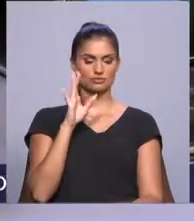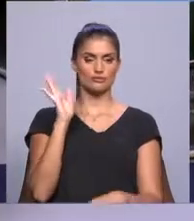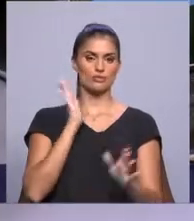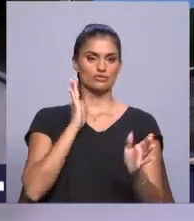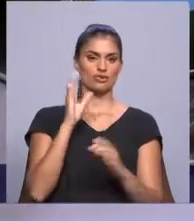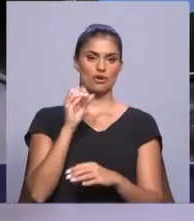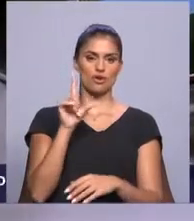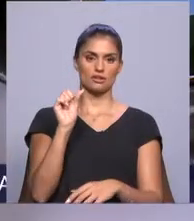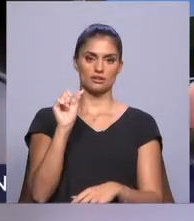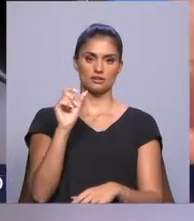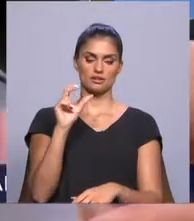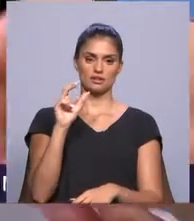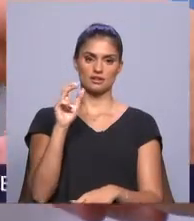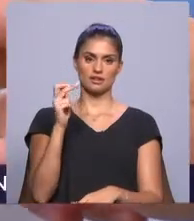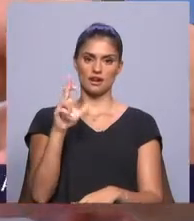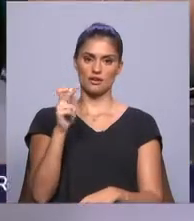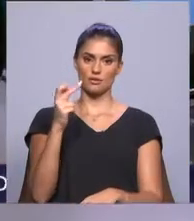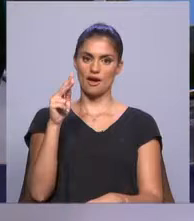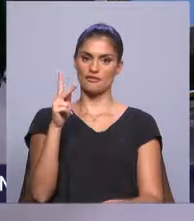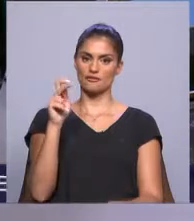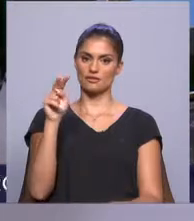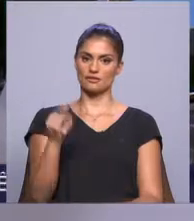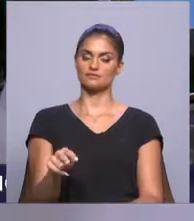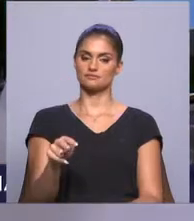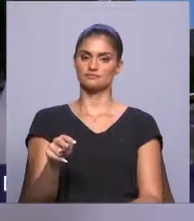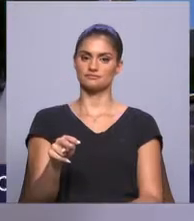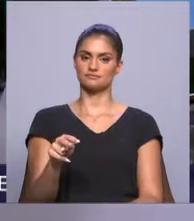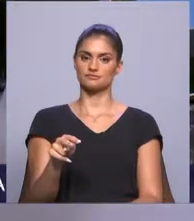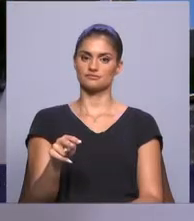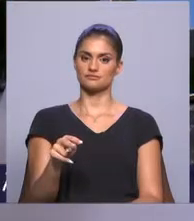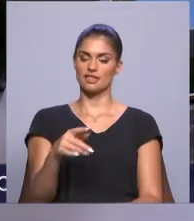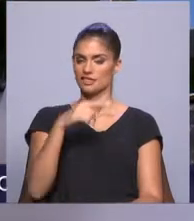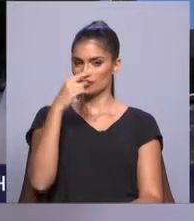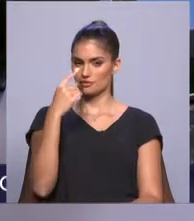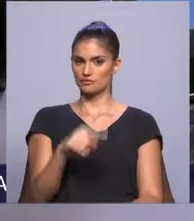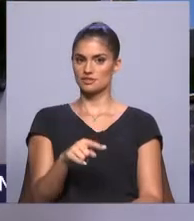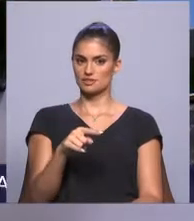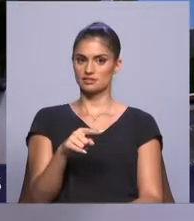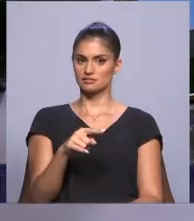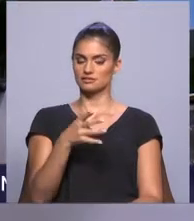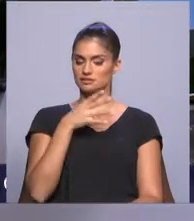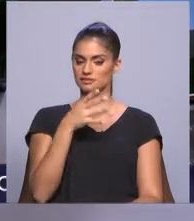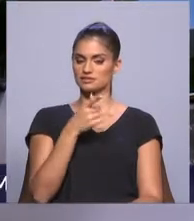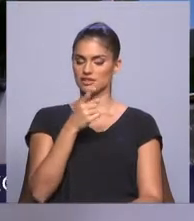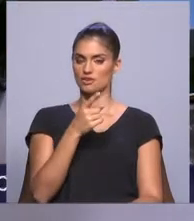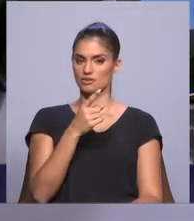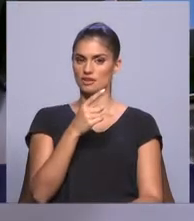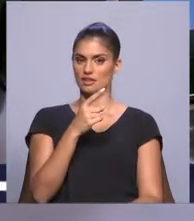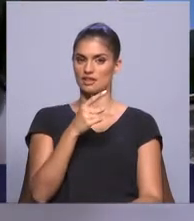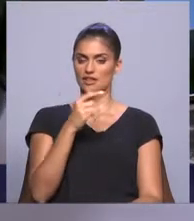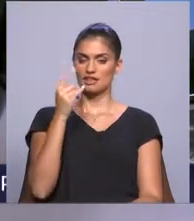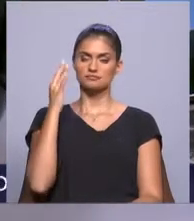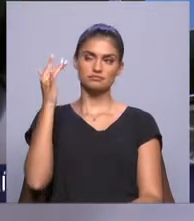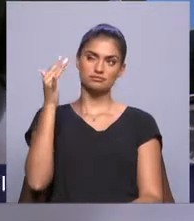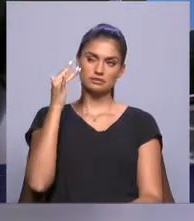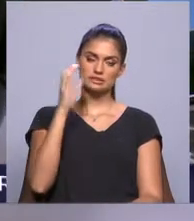de Olga Ravn, da Elsinore. Olha, é muito difícil catalogar este livro. É de ficção científica porque o